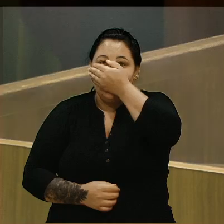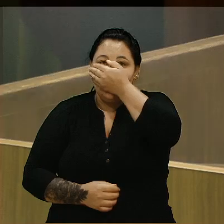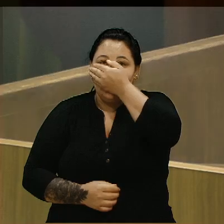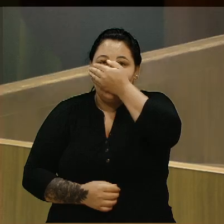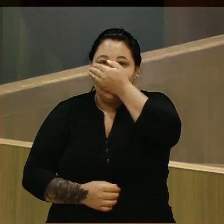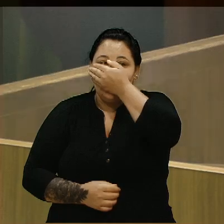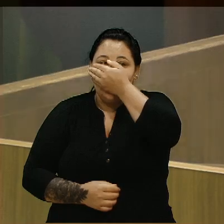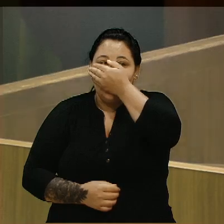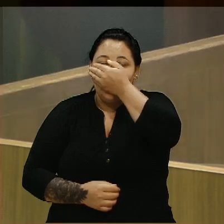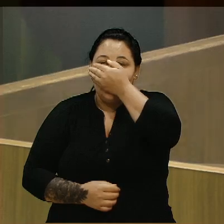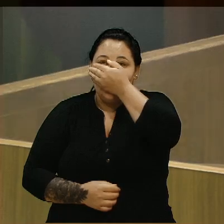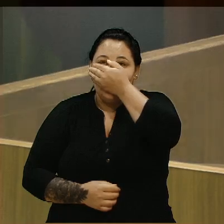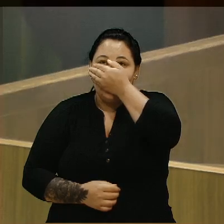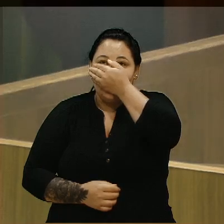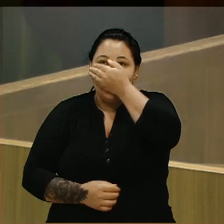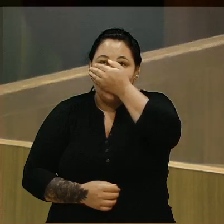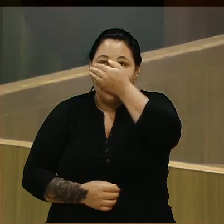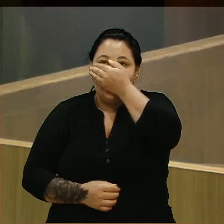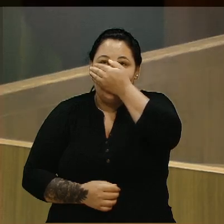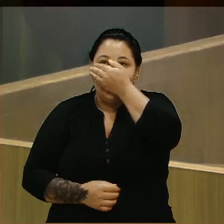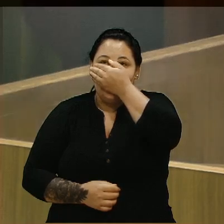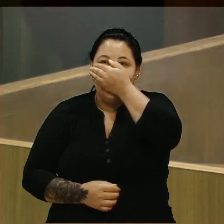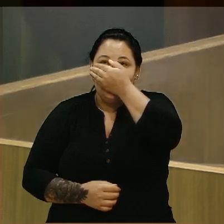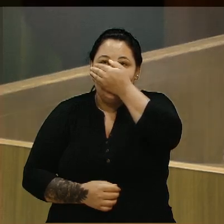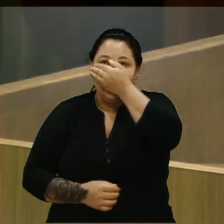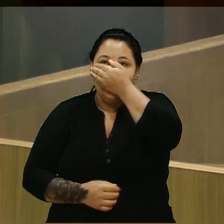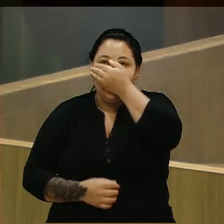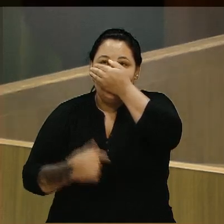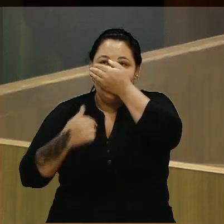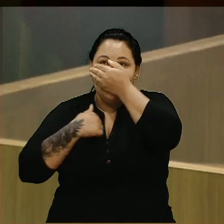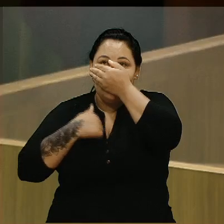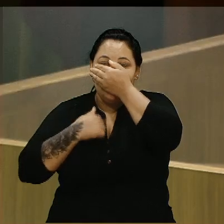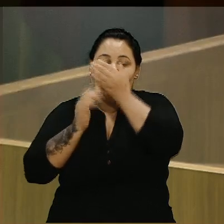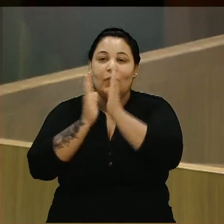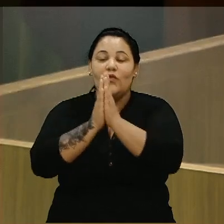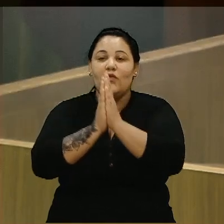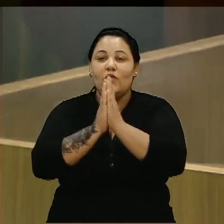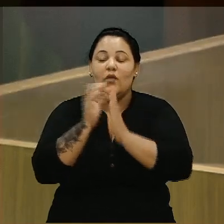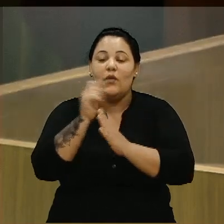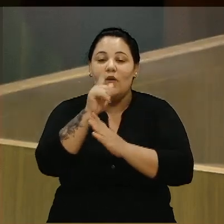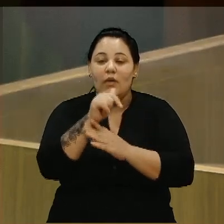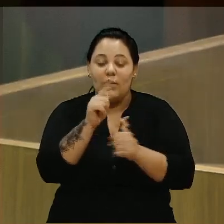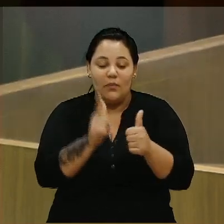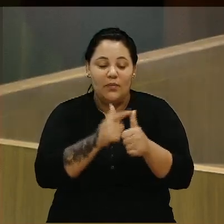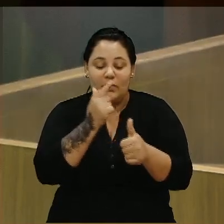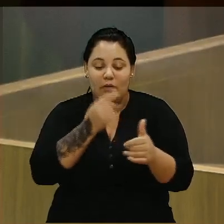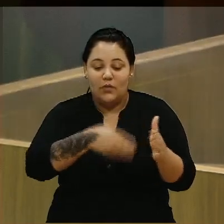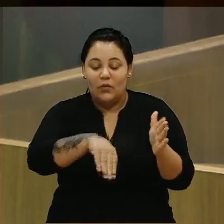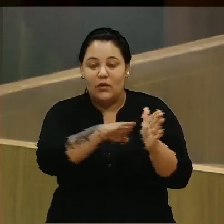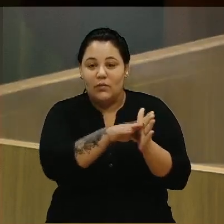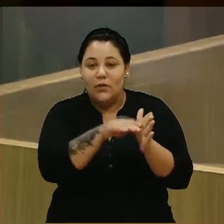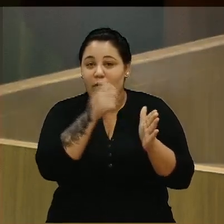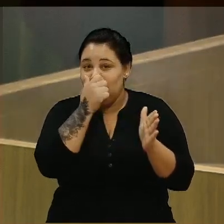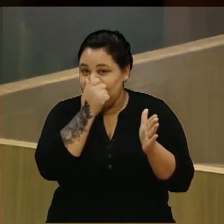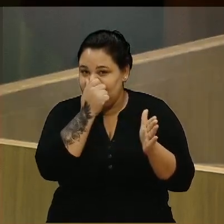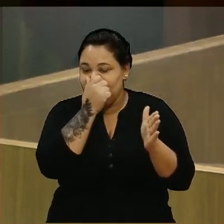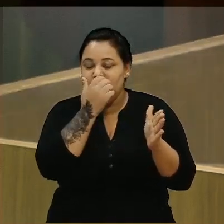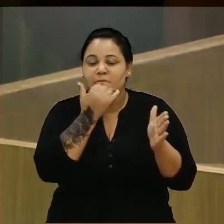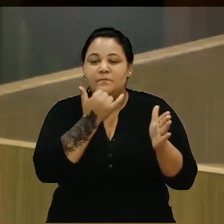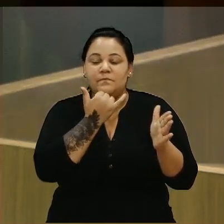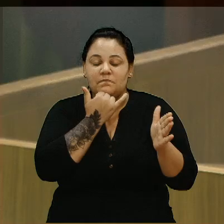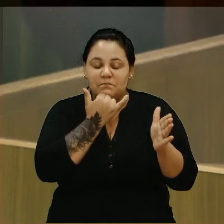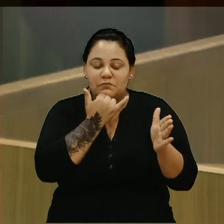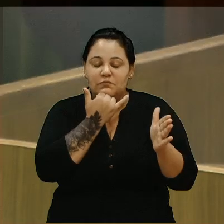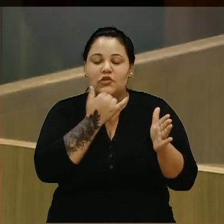a Vitória, com a Giovana, que encontrei esses dias, eu disse, por favor, quando é que é o primeiro drive-thru? Porque na minha casa eu separo, e eu ainda